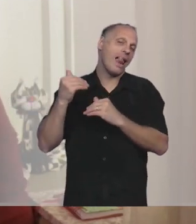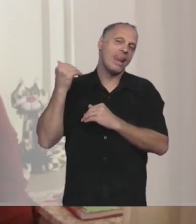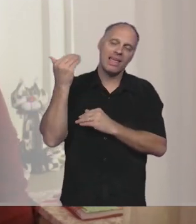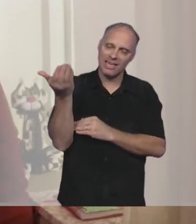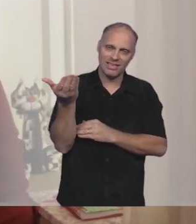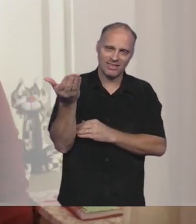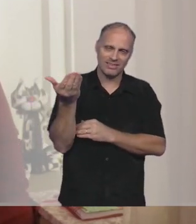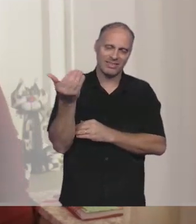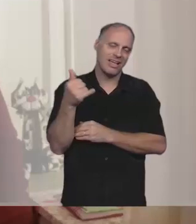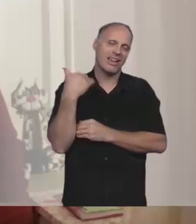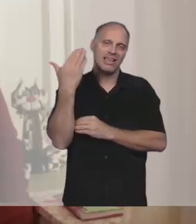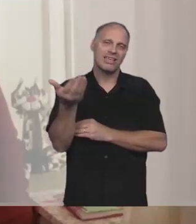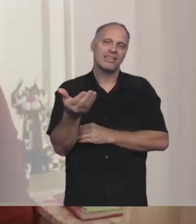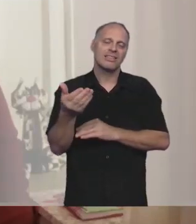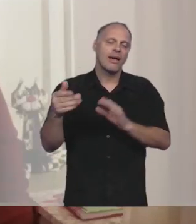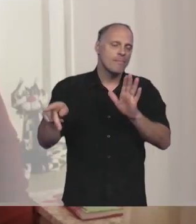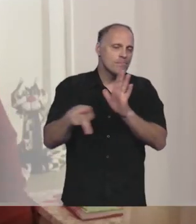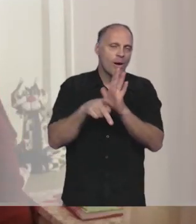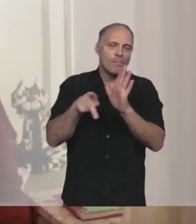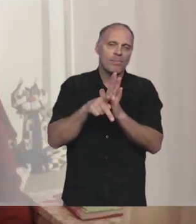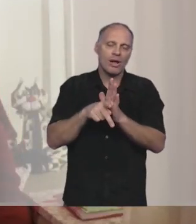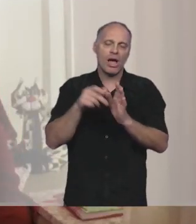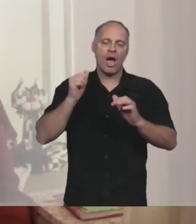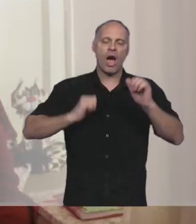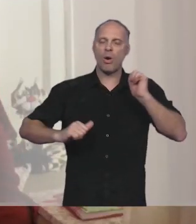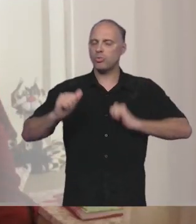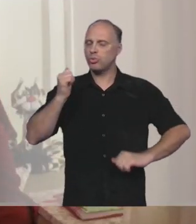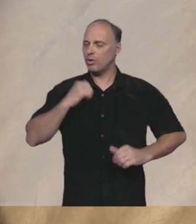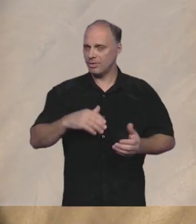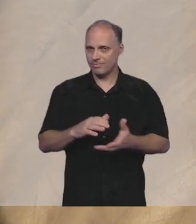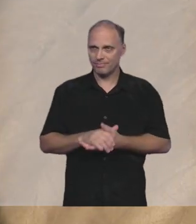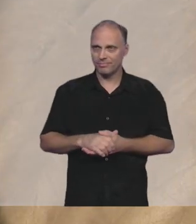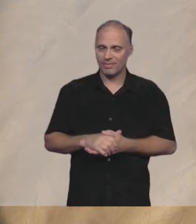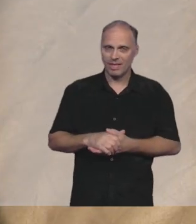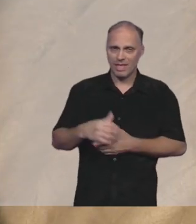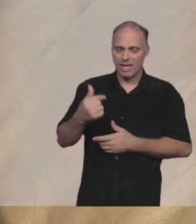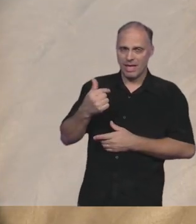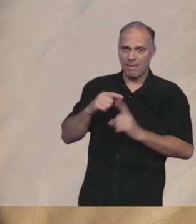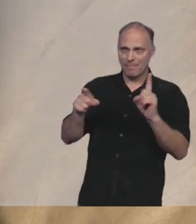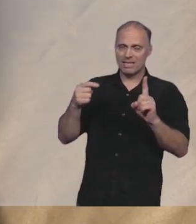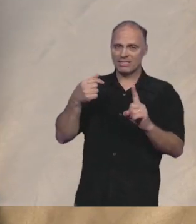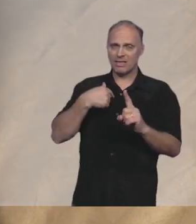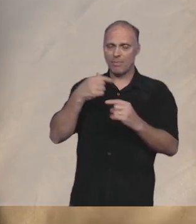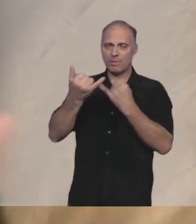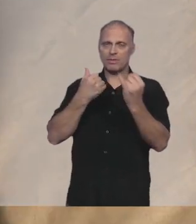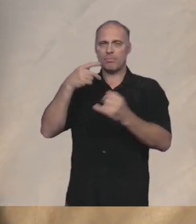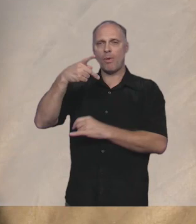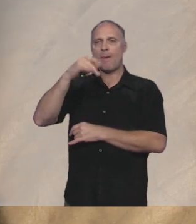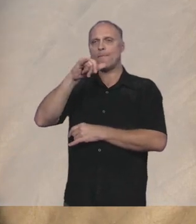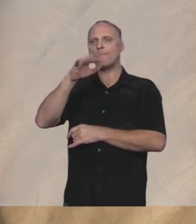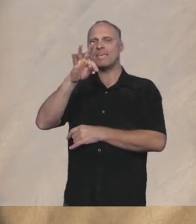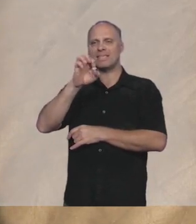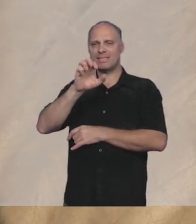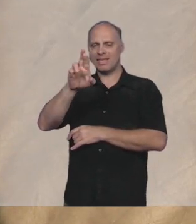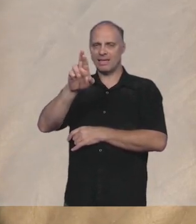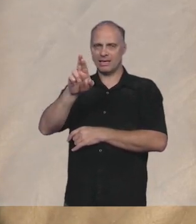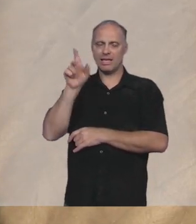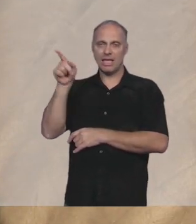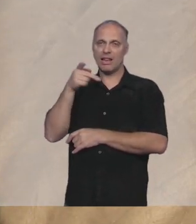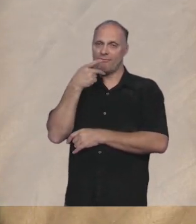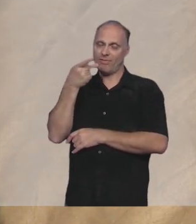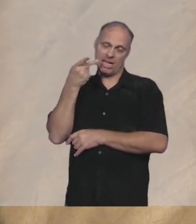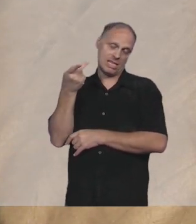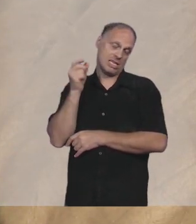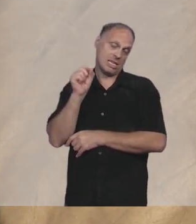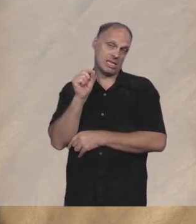Mas o Peter Brook que eu citei antes, ele te diria que o segredo está na intensidade do autor mesmo,